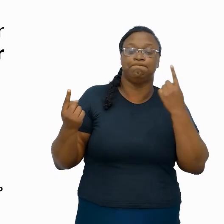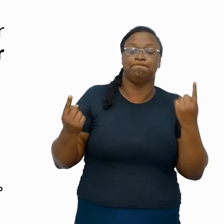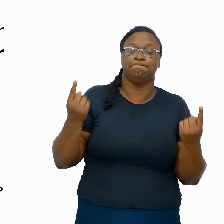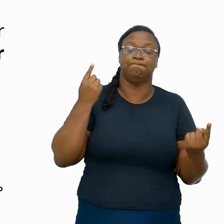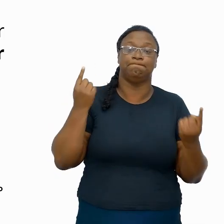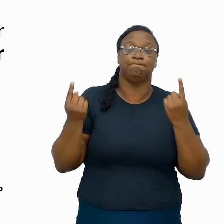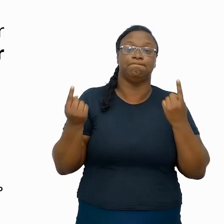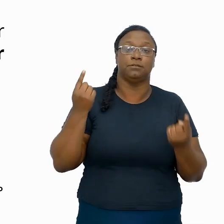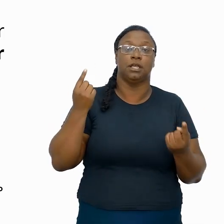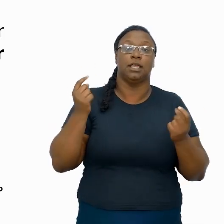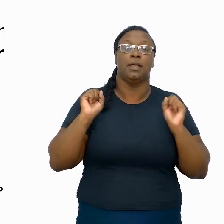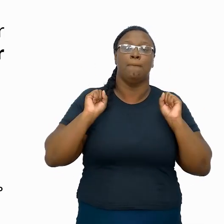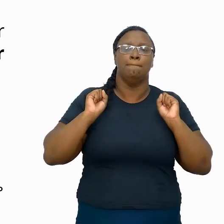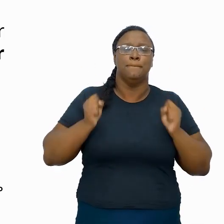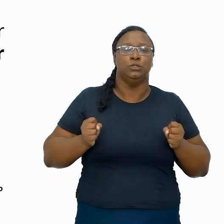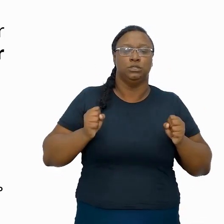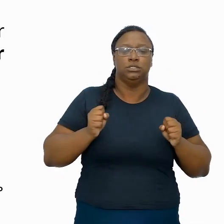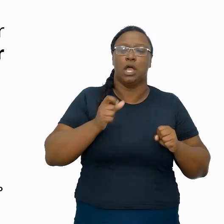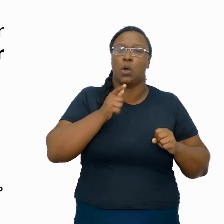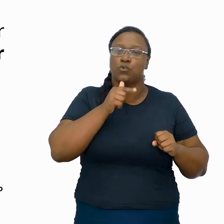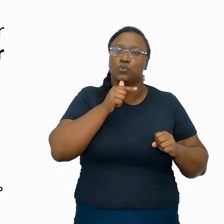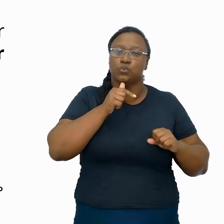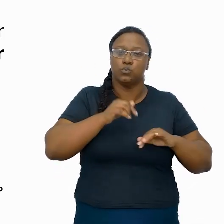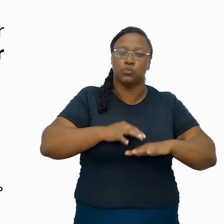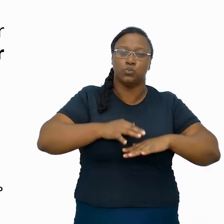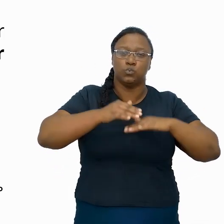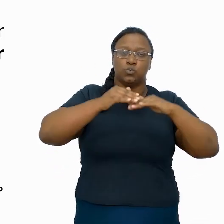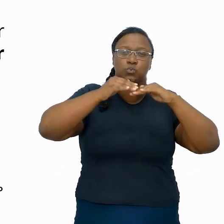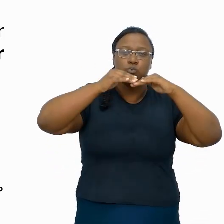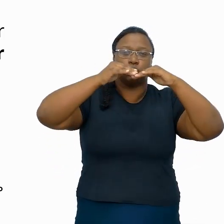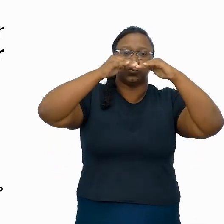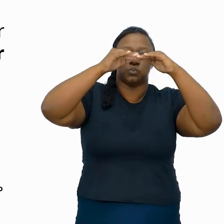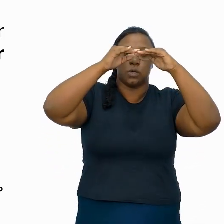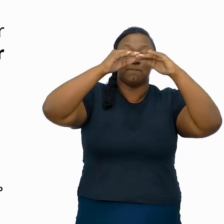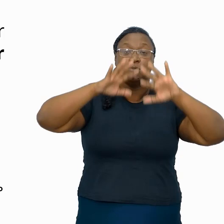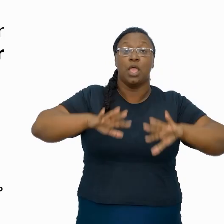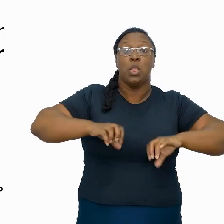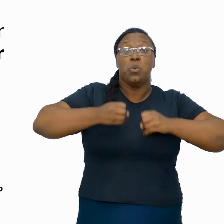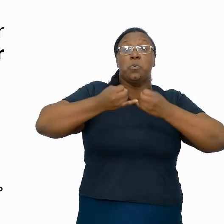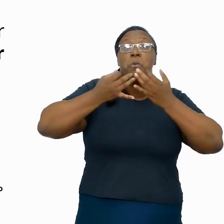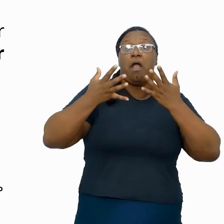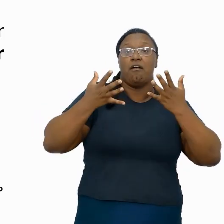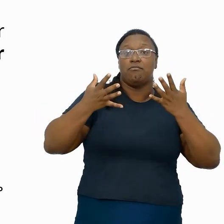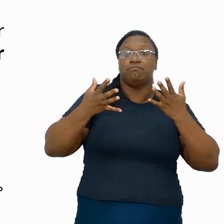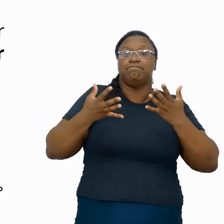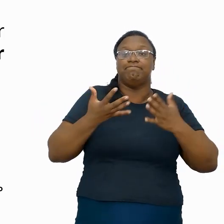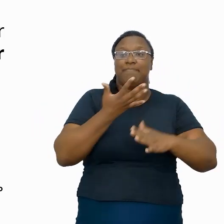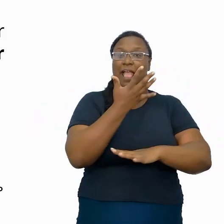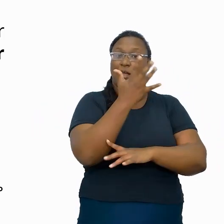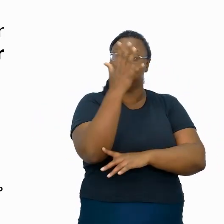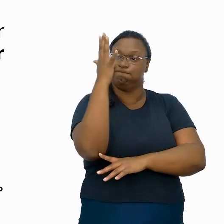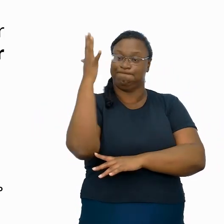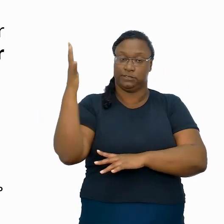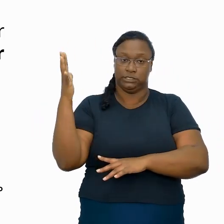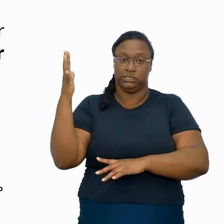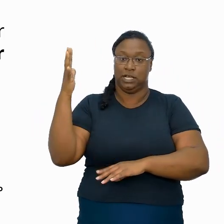maior potência por área alagada? Ou seja, qual causou o menor impacto, né, alagando a